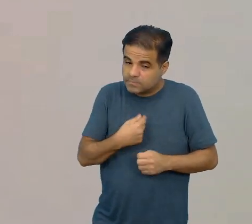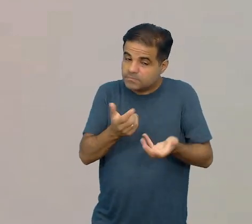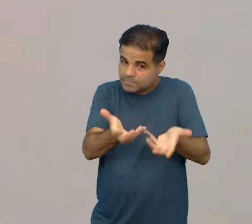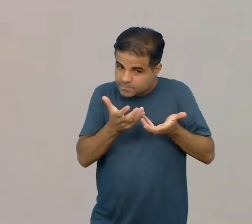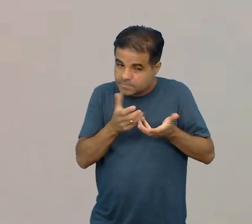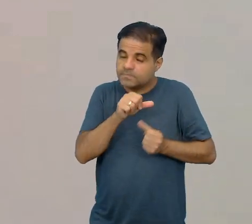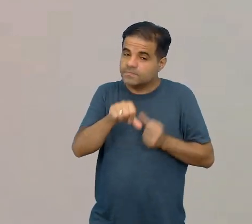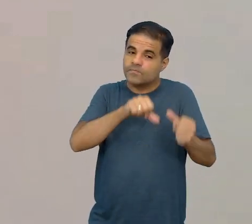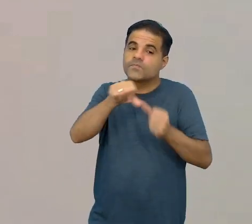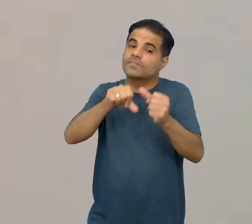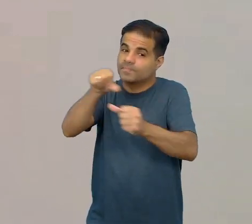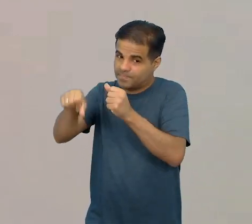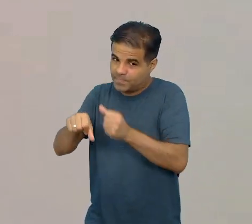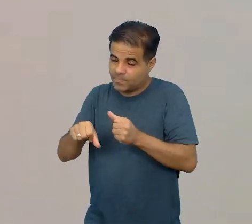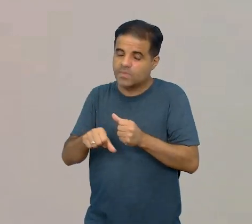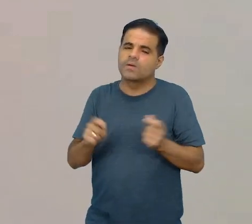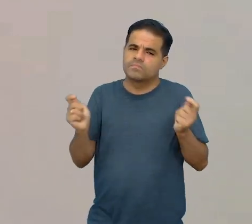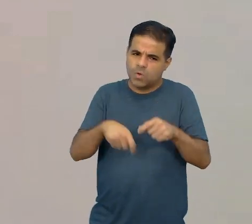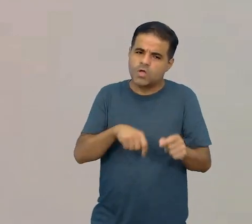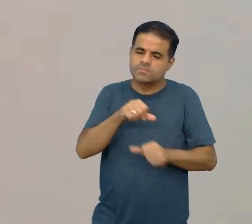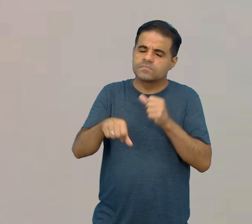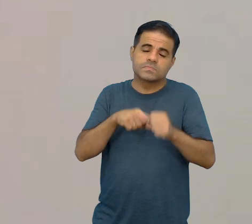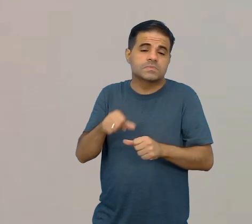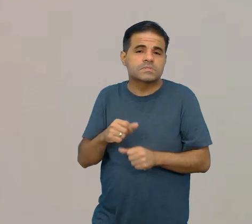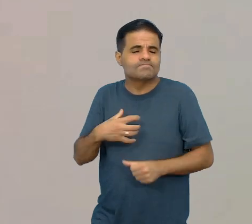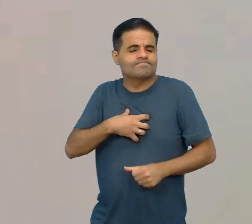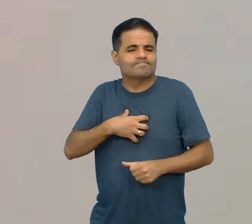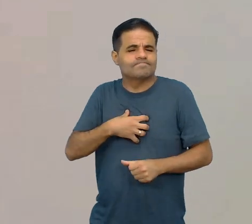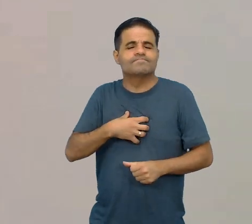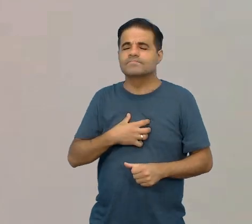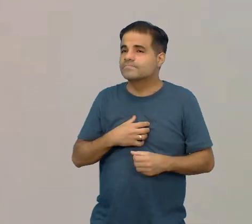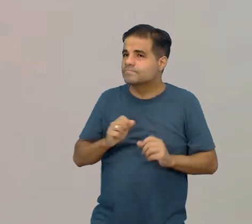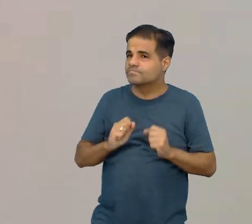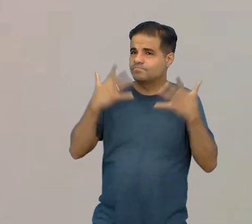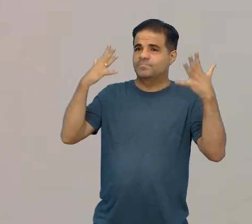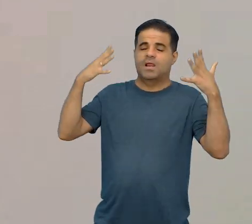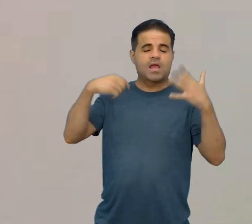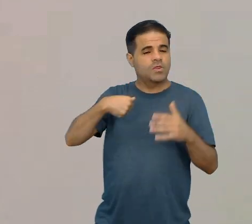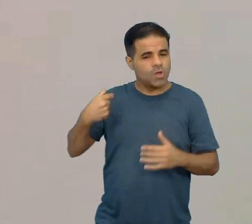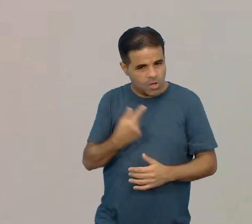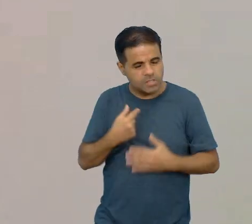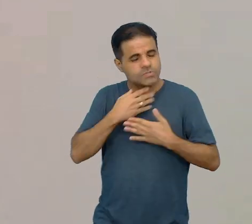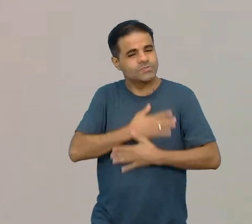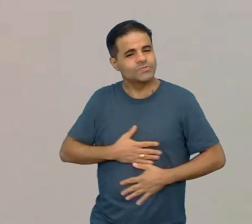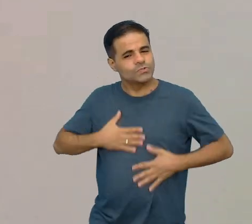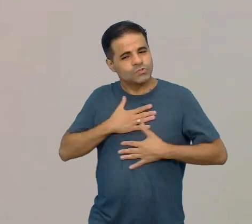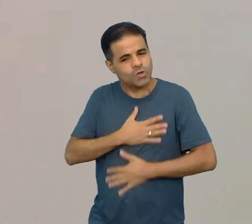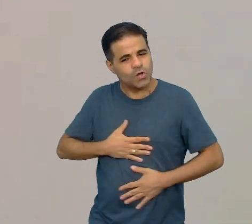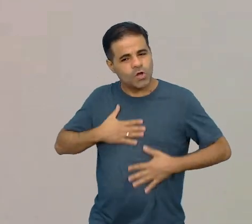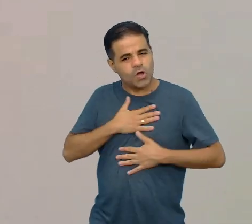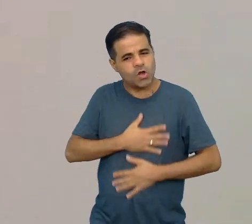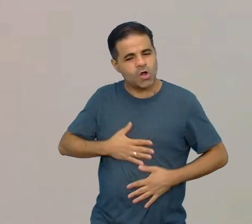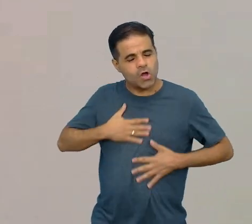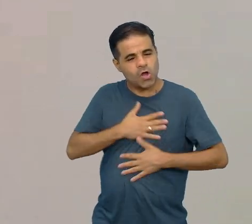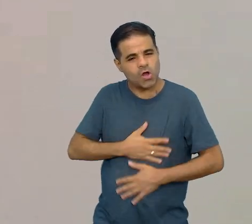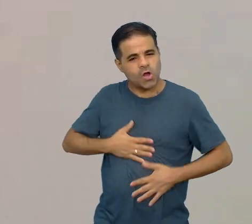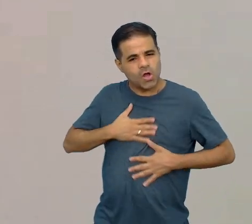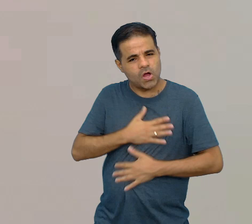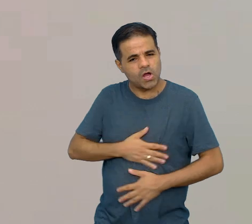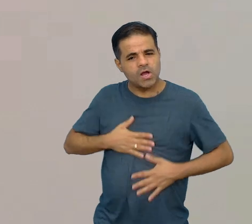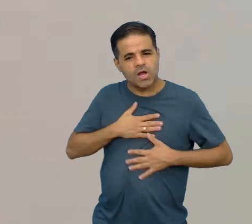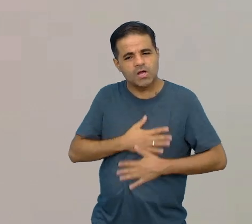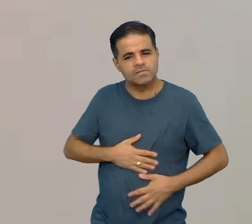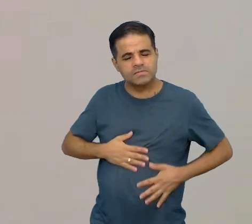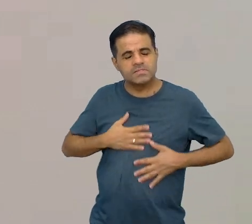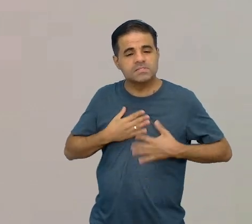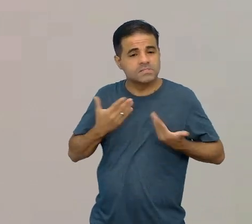se transforma, né, e se transforma e a gente se encanta, e a gente gosta, né, daquilo que a gente